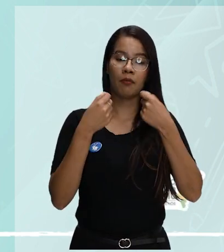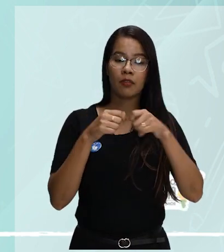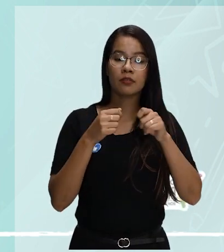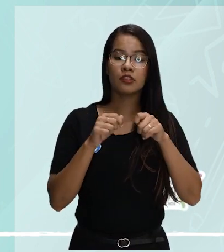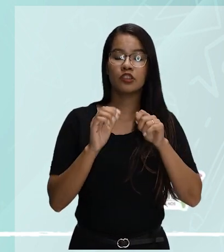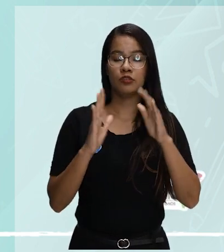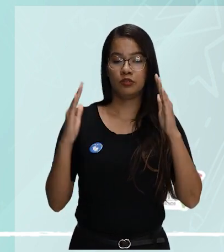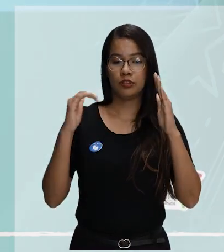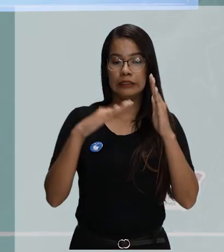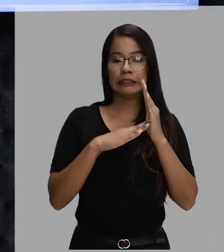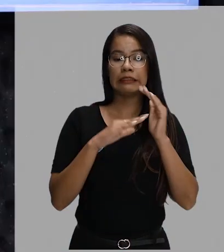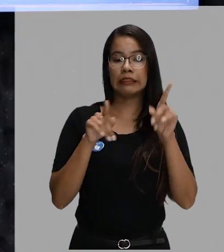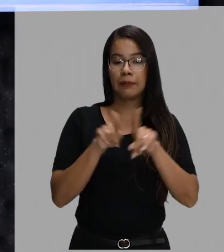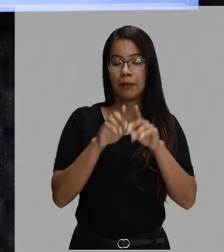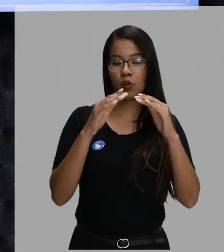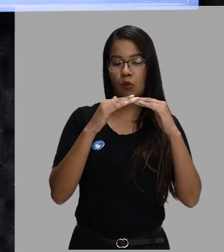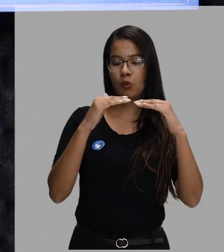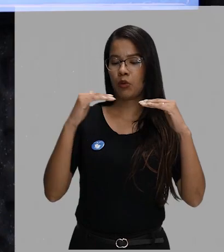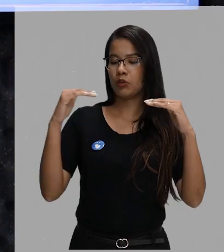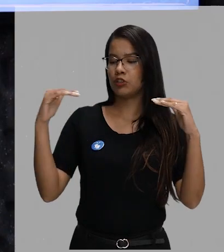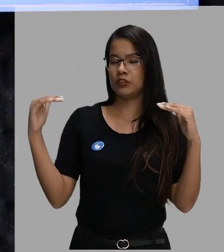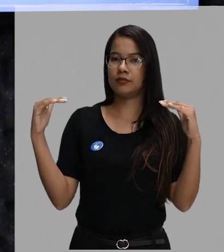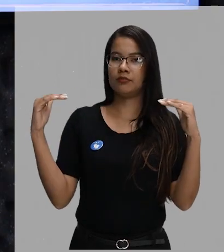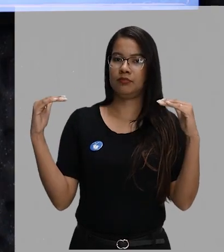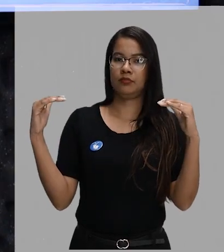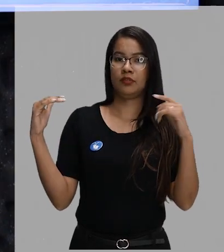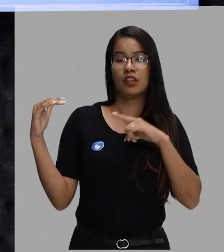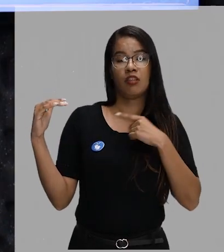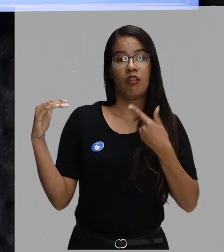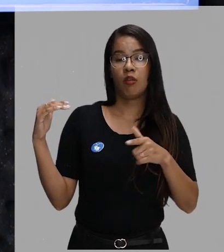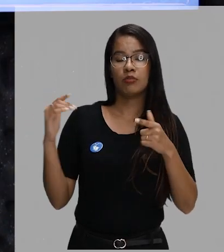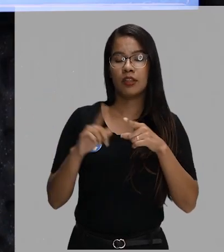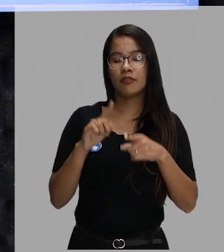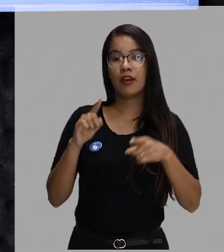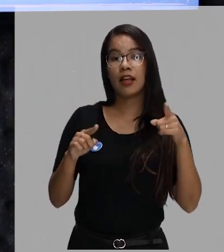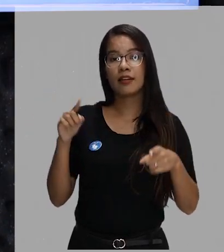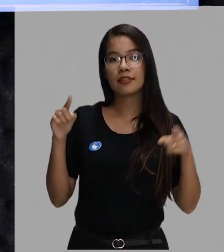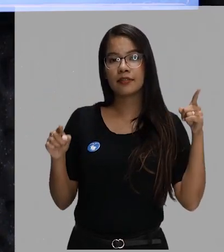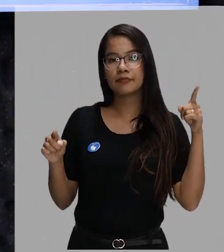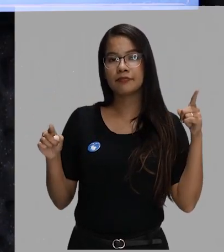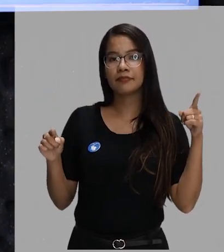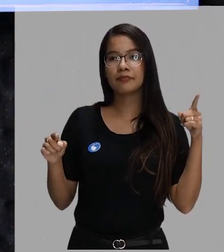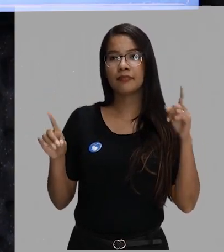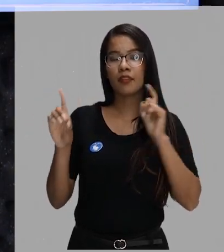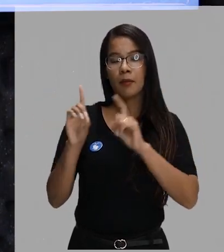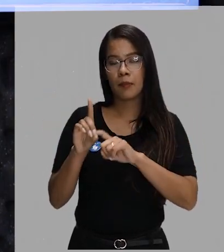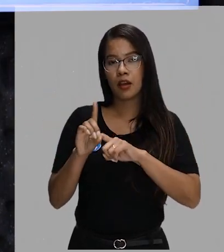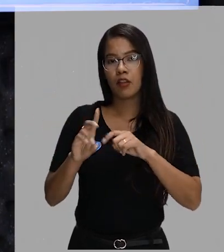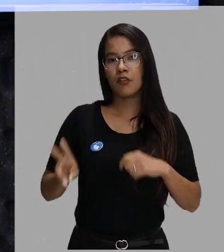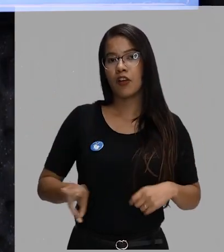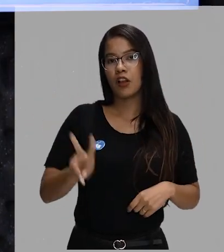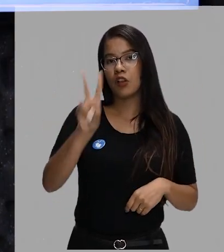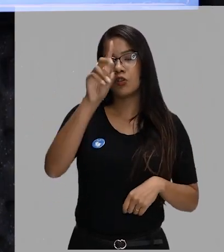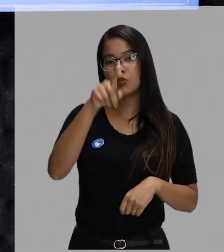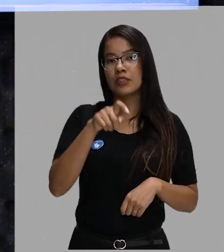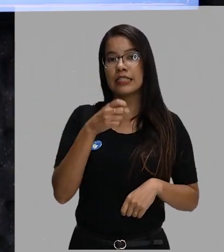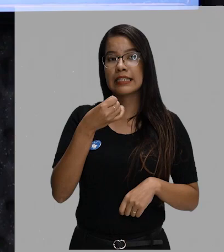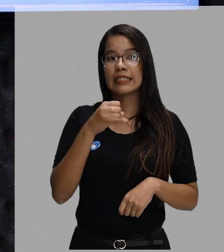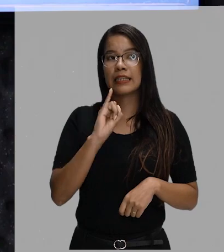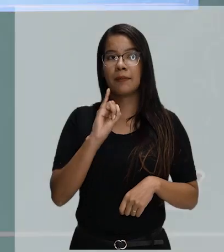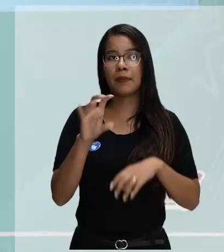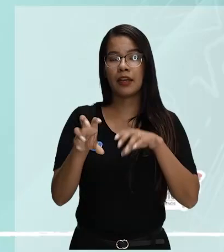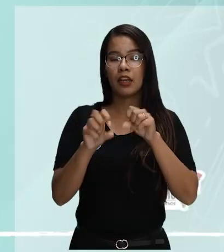função constante. Uma função constante, ela não tem variação. Dependente do valor de x, se você pegar um x1